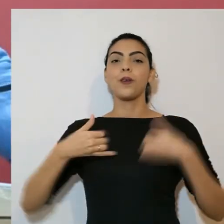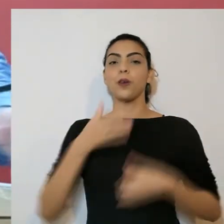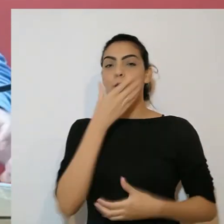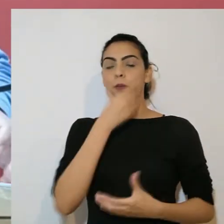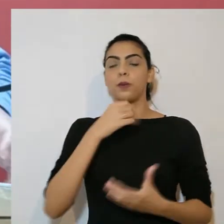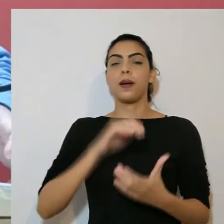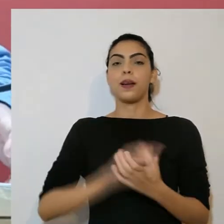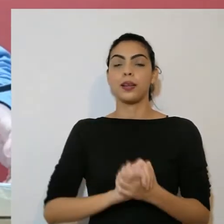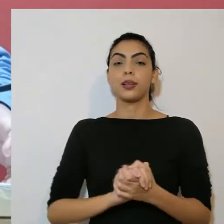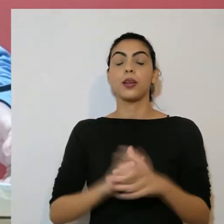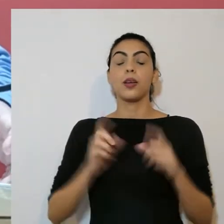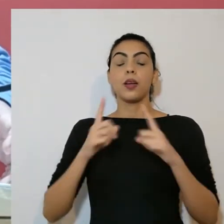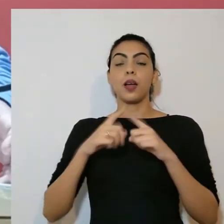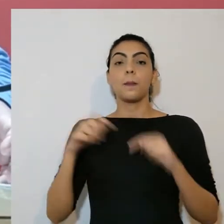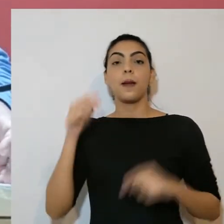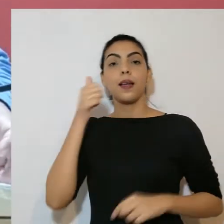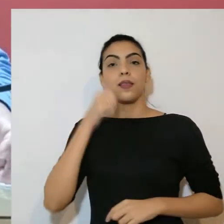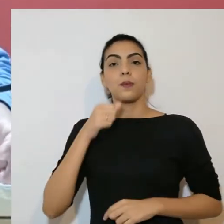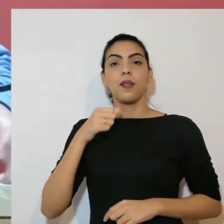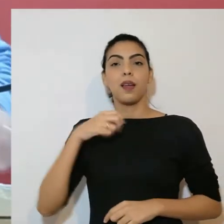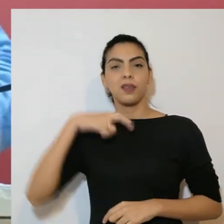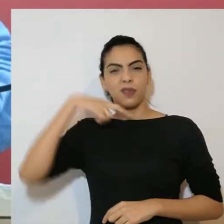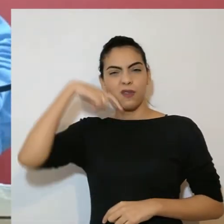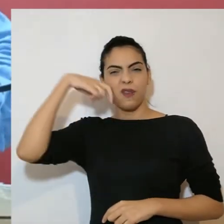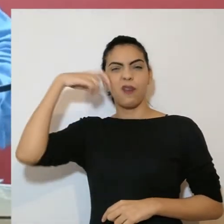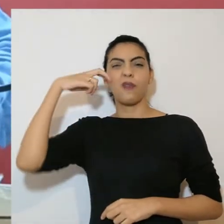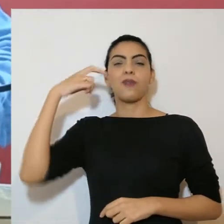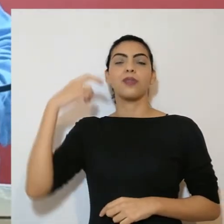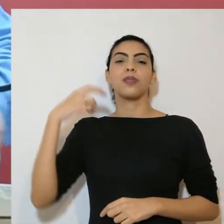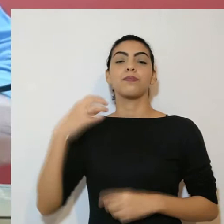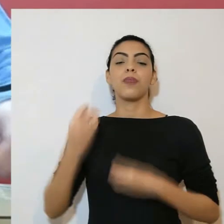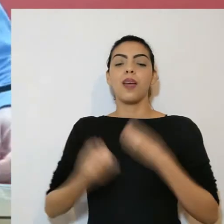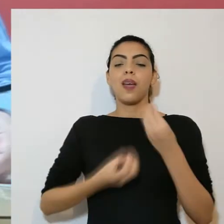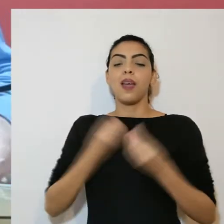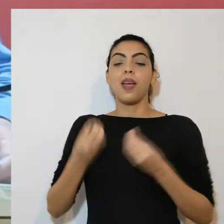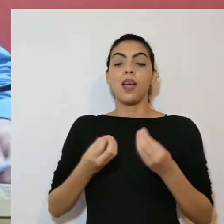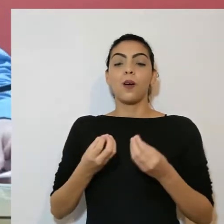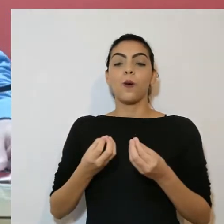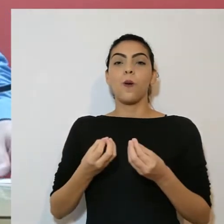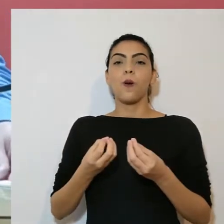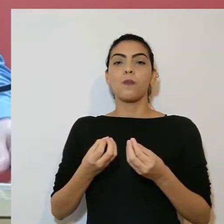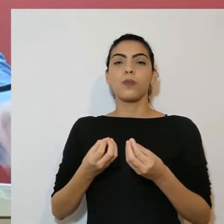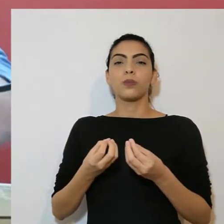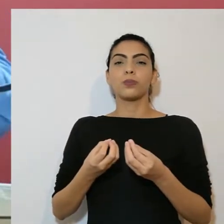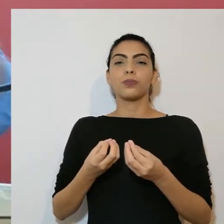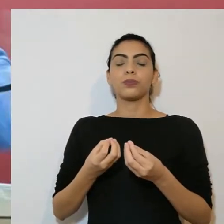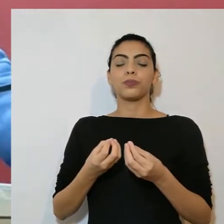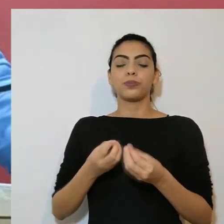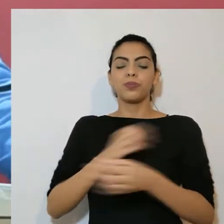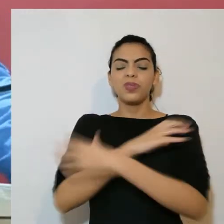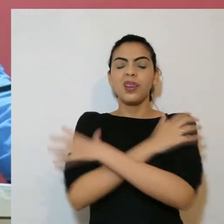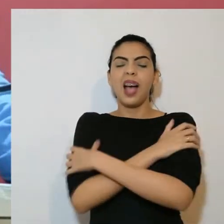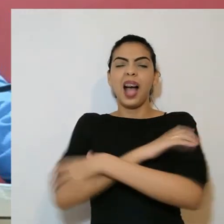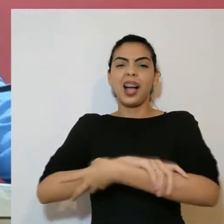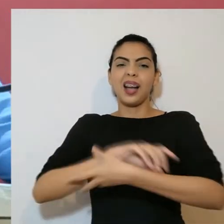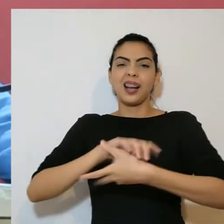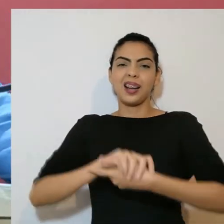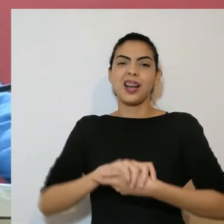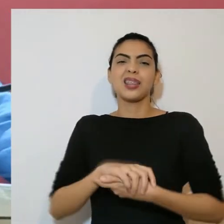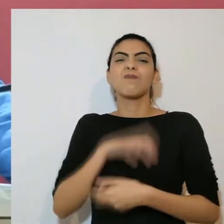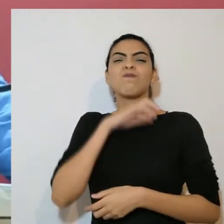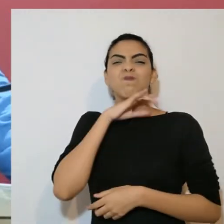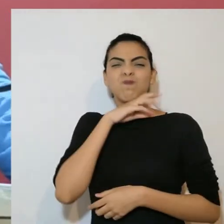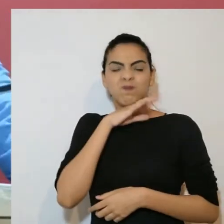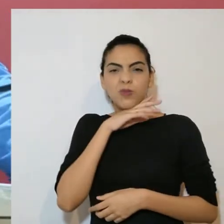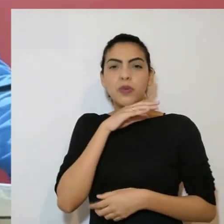envergonha é como podridão nos seus ossos. Então, um dos critérios para escolher